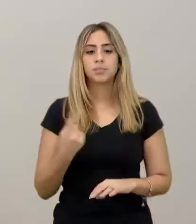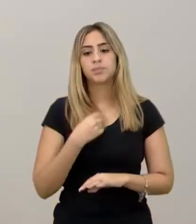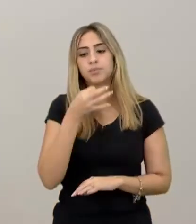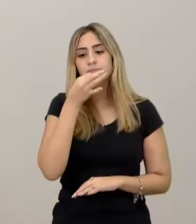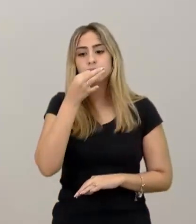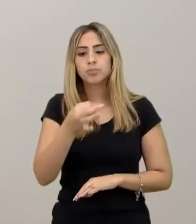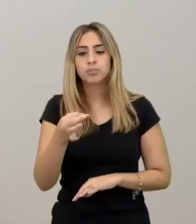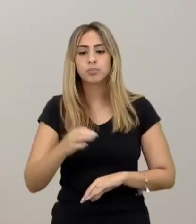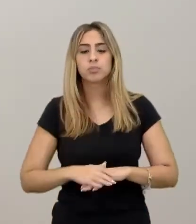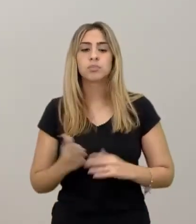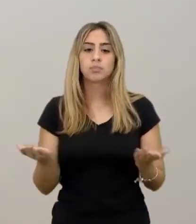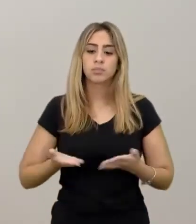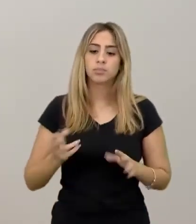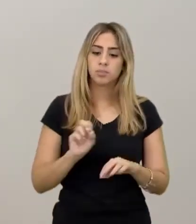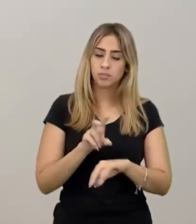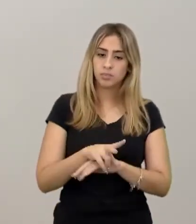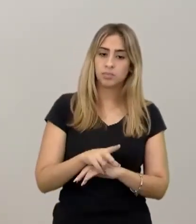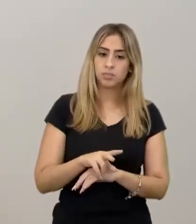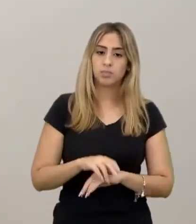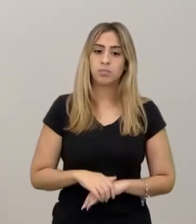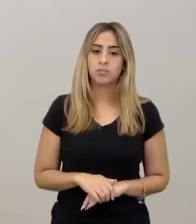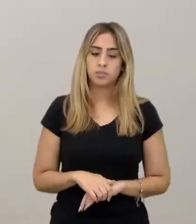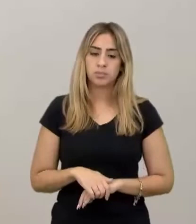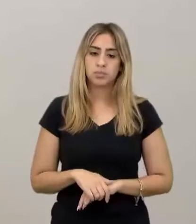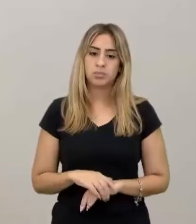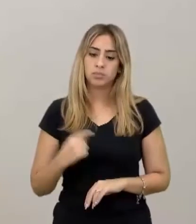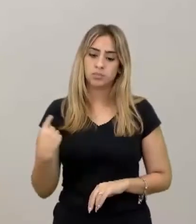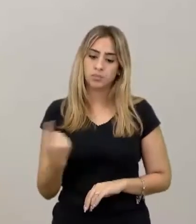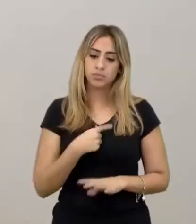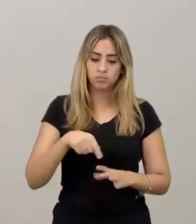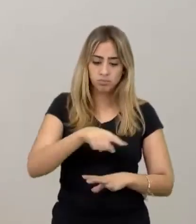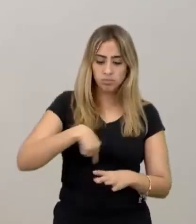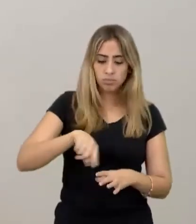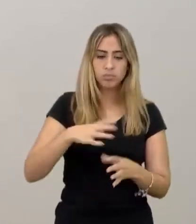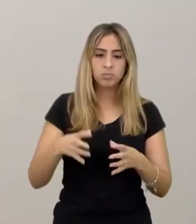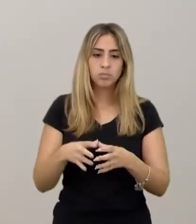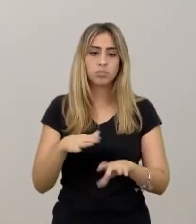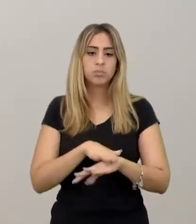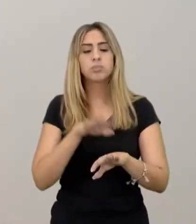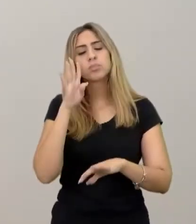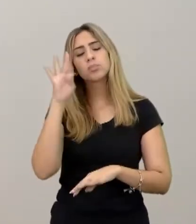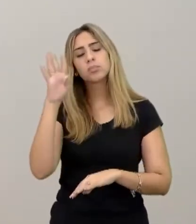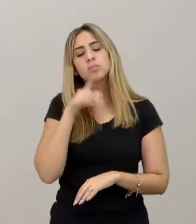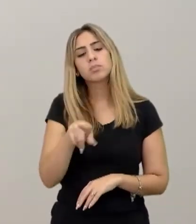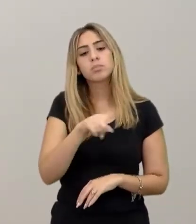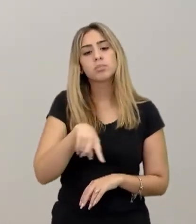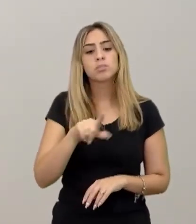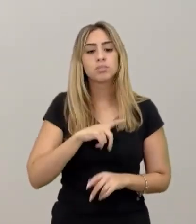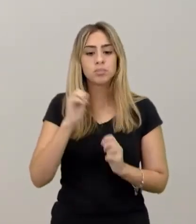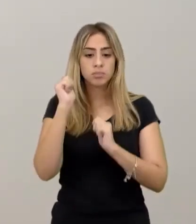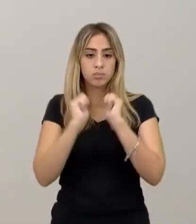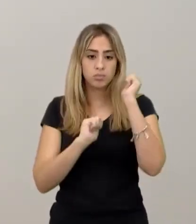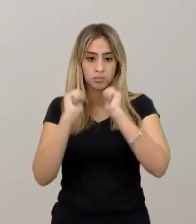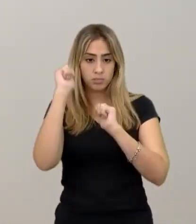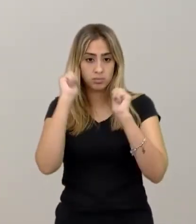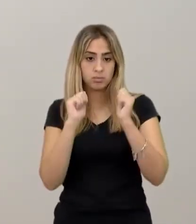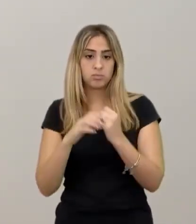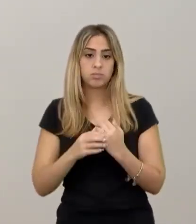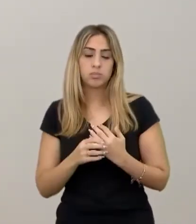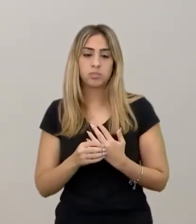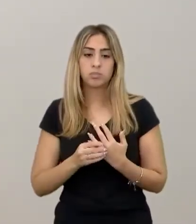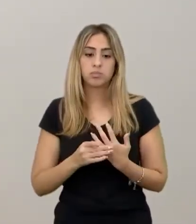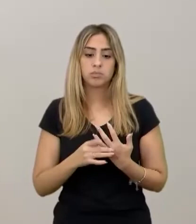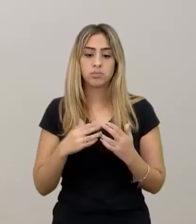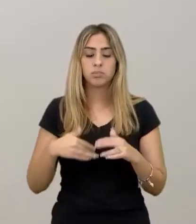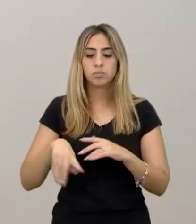supor que, agora entrando aqui na nossa roda de conversa, imaginem vocês que uma grande empresa vai